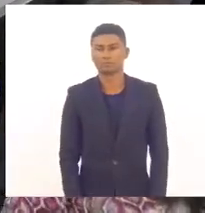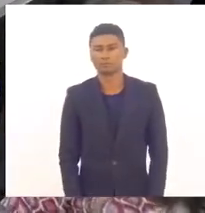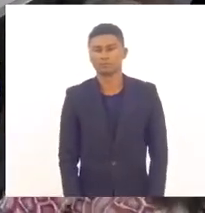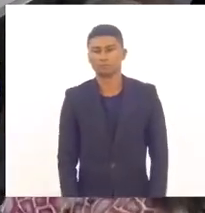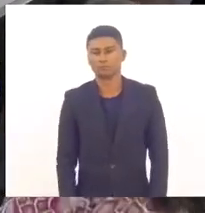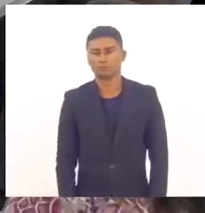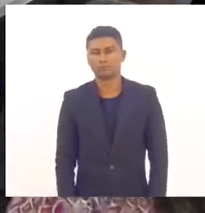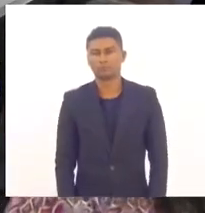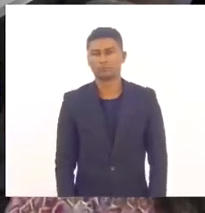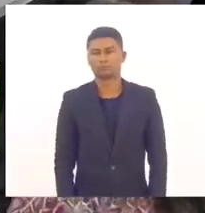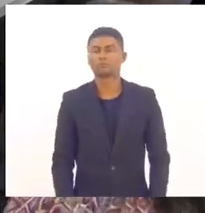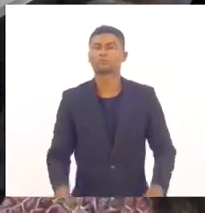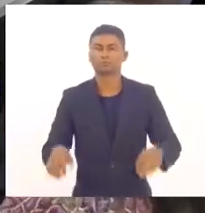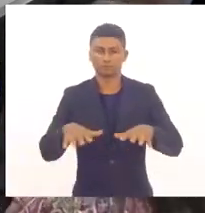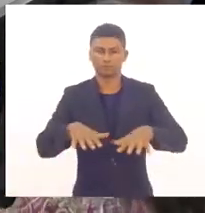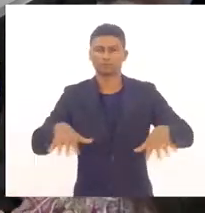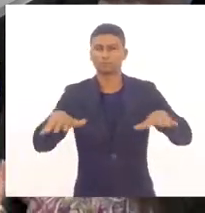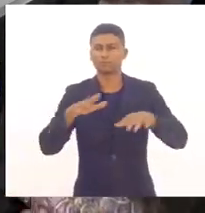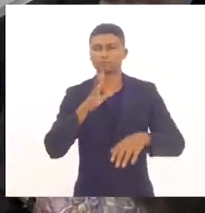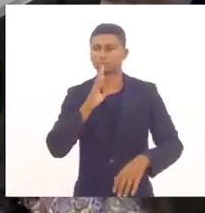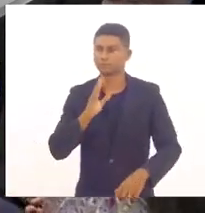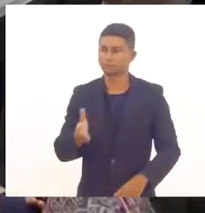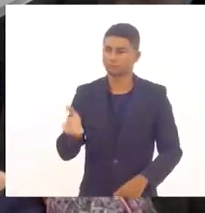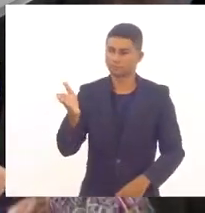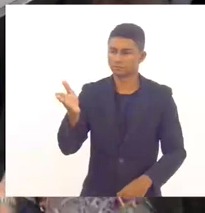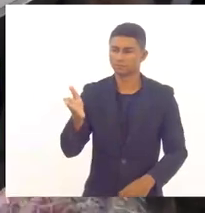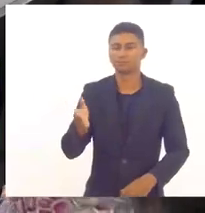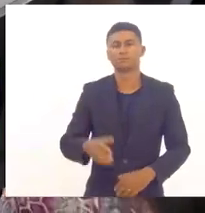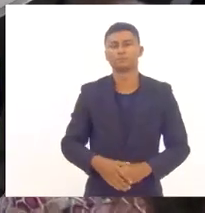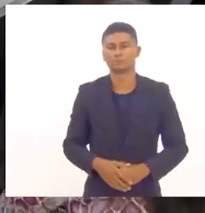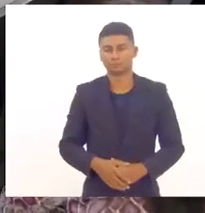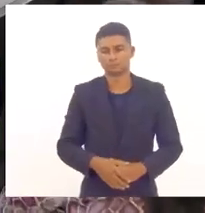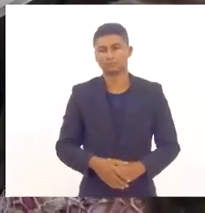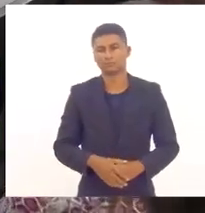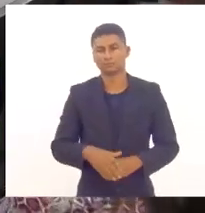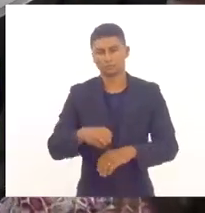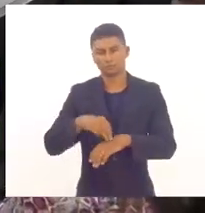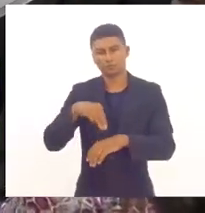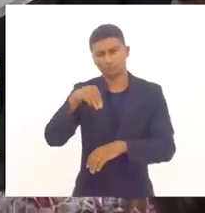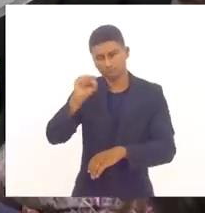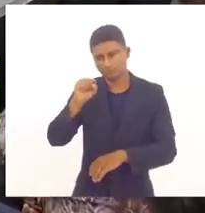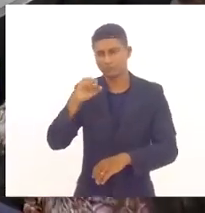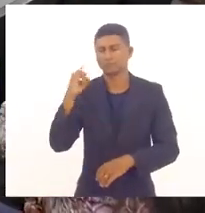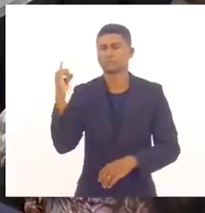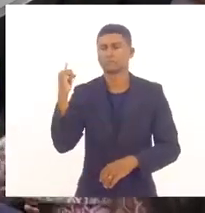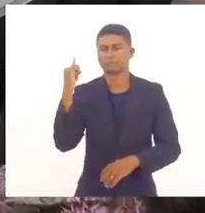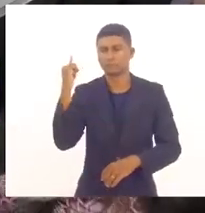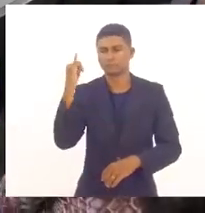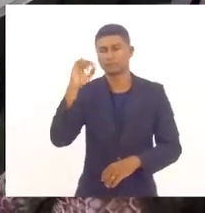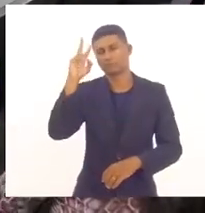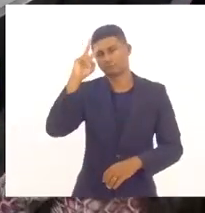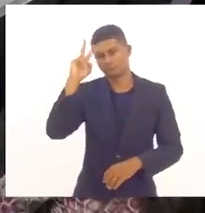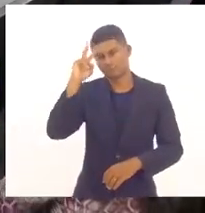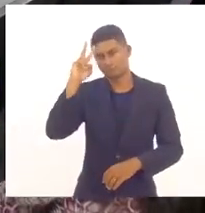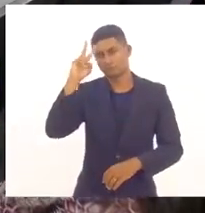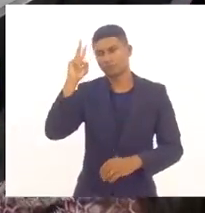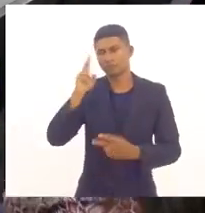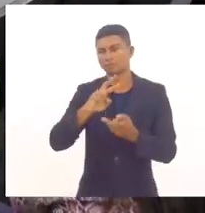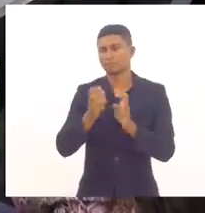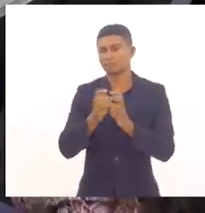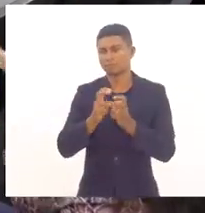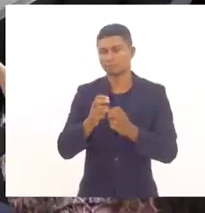todo mundo reconhece como um dos mestres mais relevantes aqui na história da